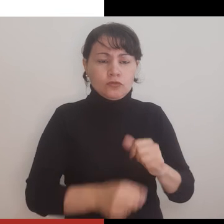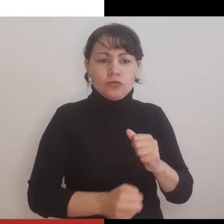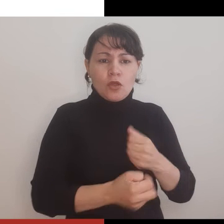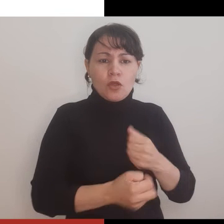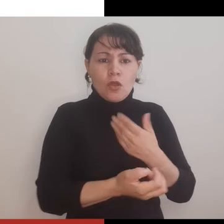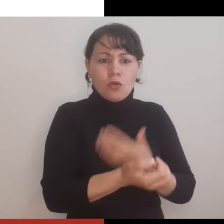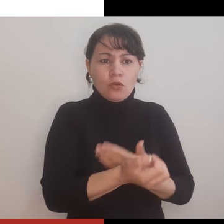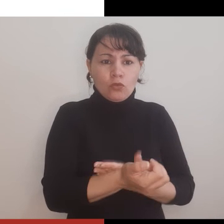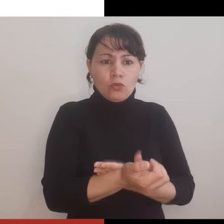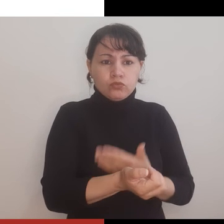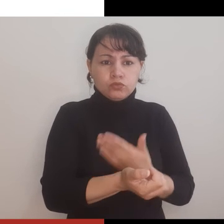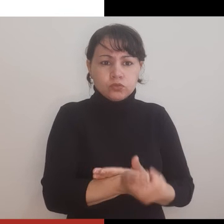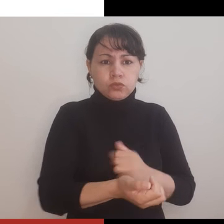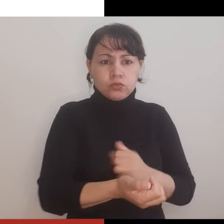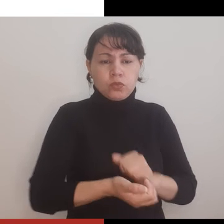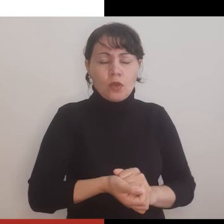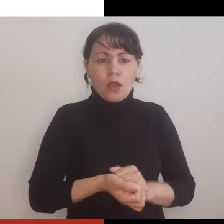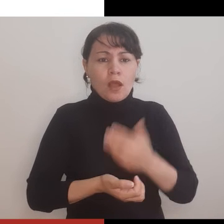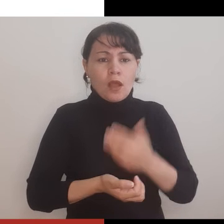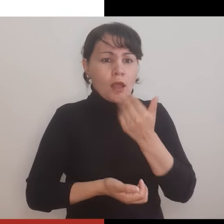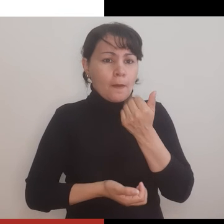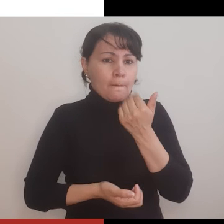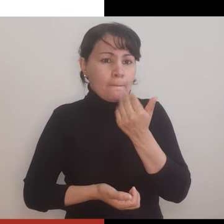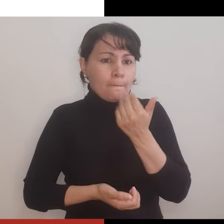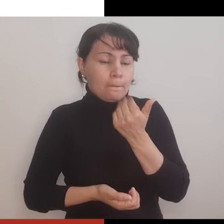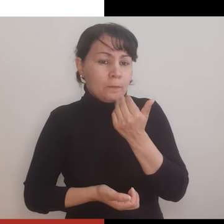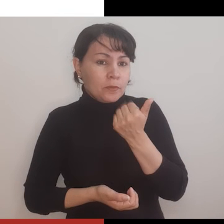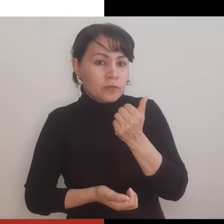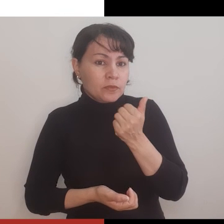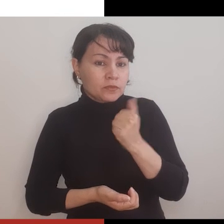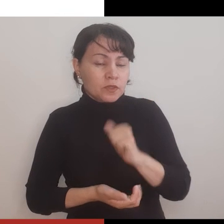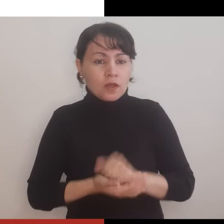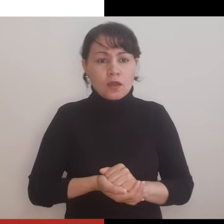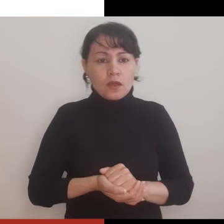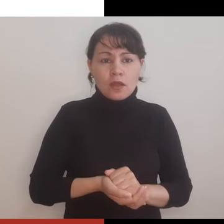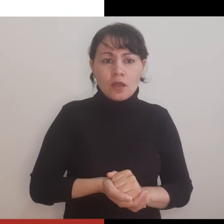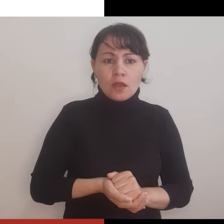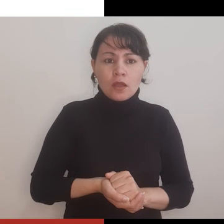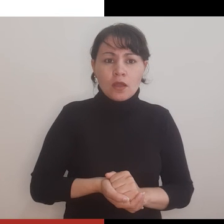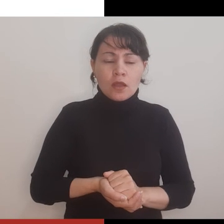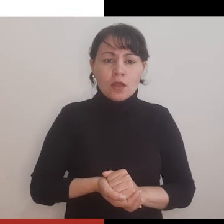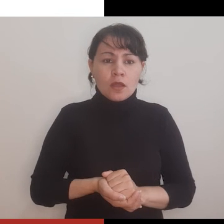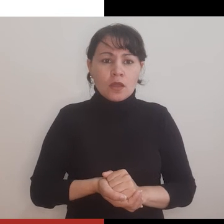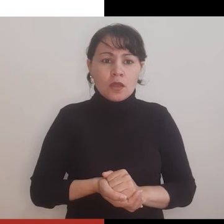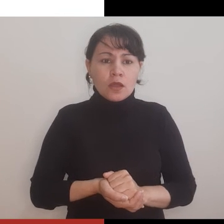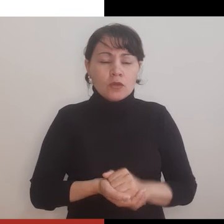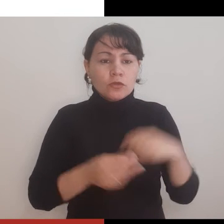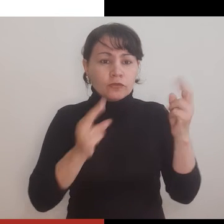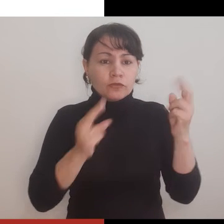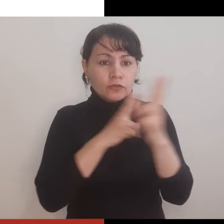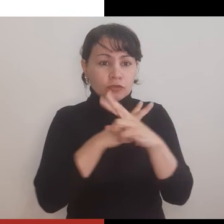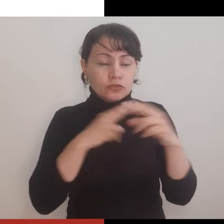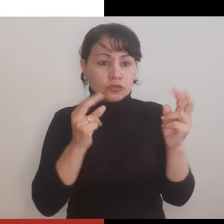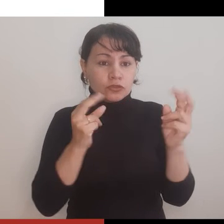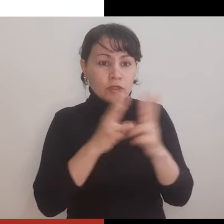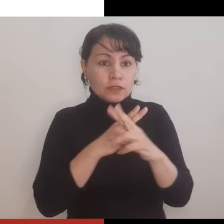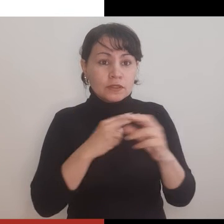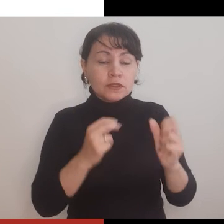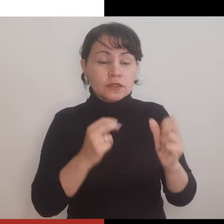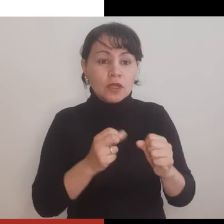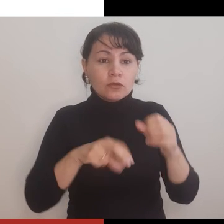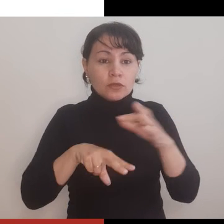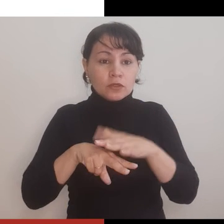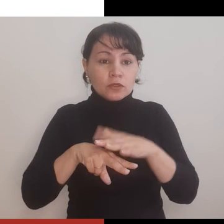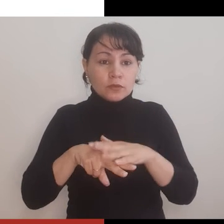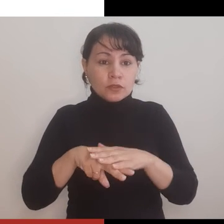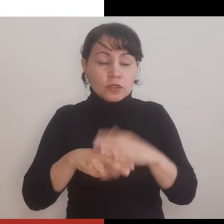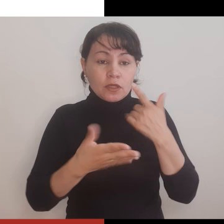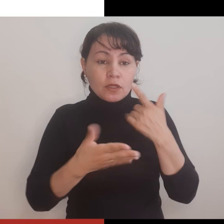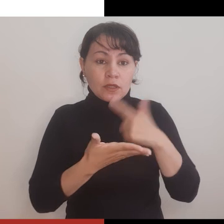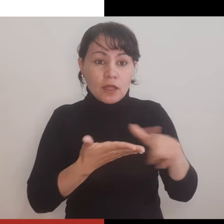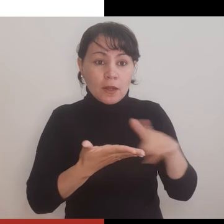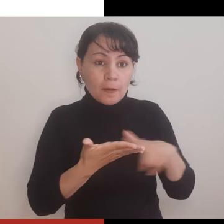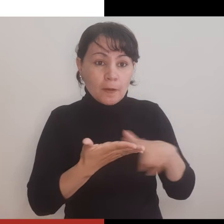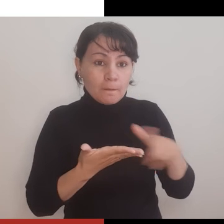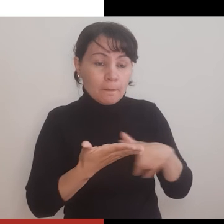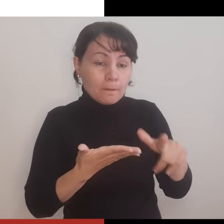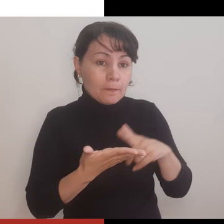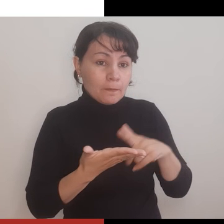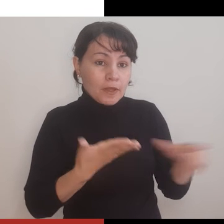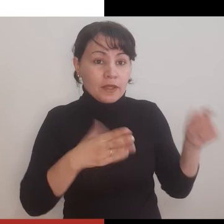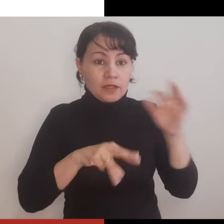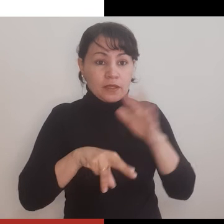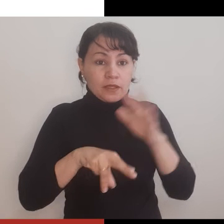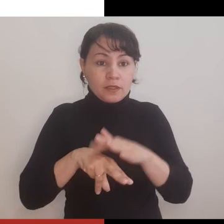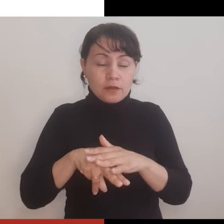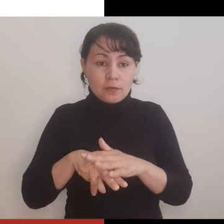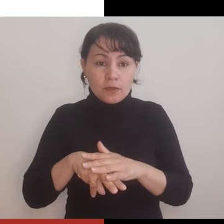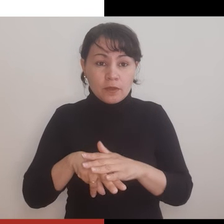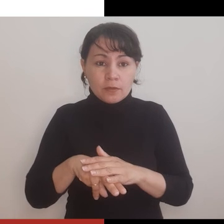pressão, a questão da nutrição, a questão da ventilação desse paciente, da higiene corporal desse